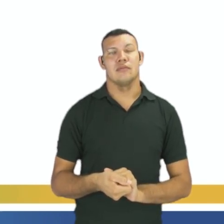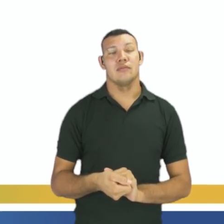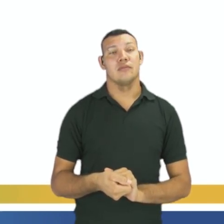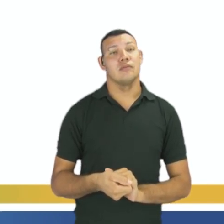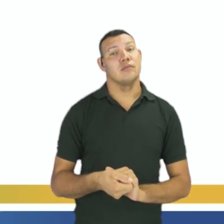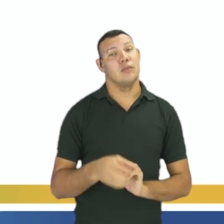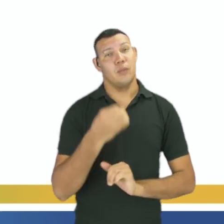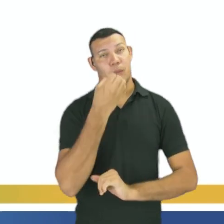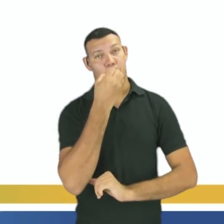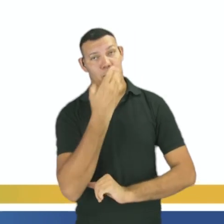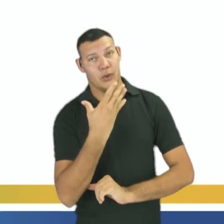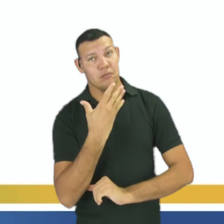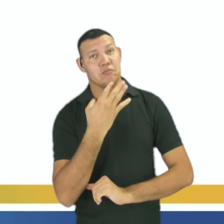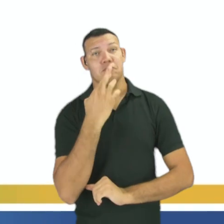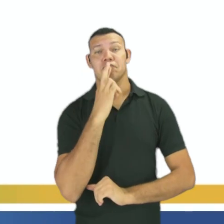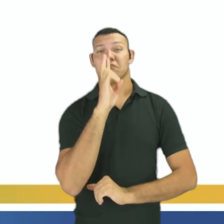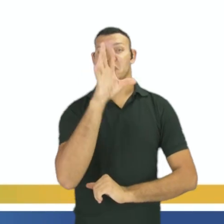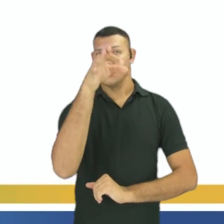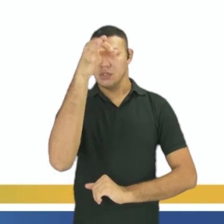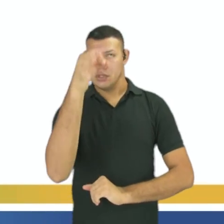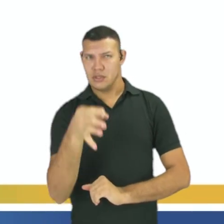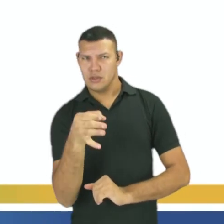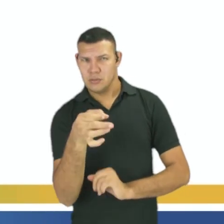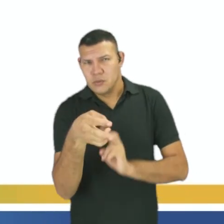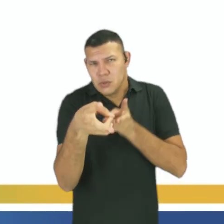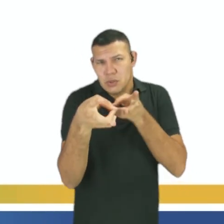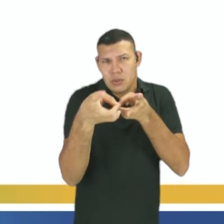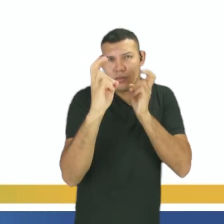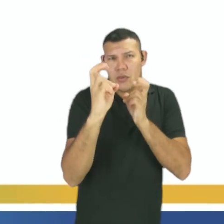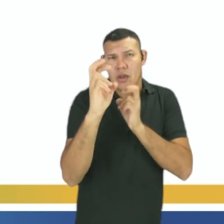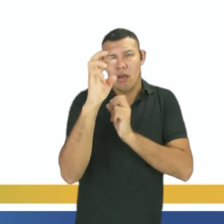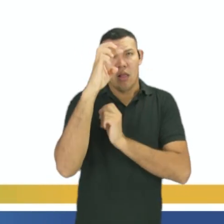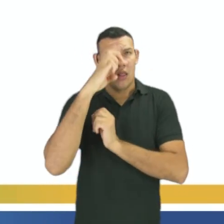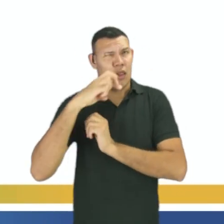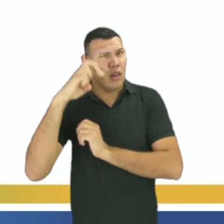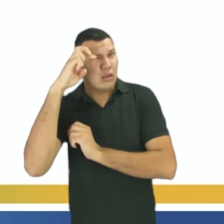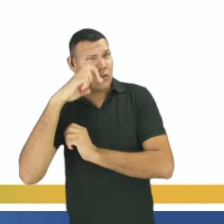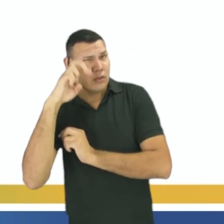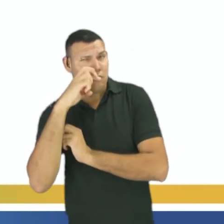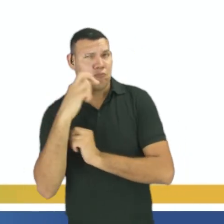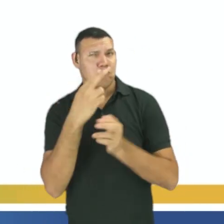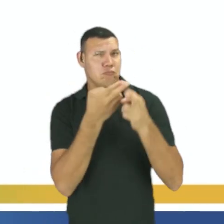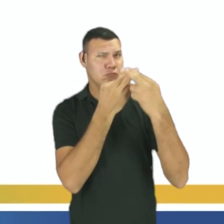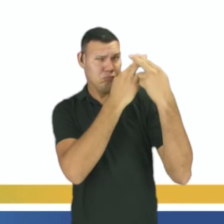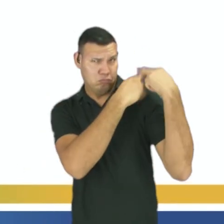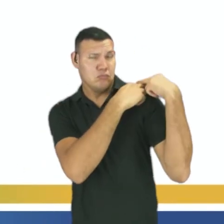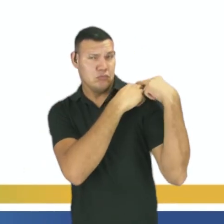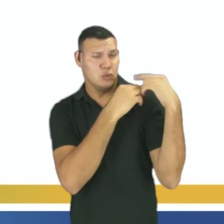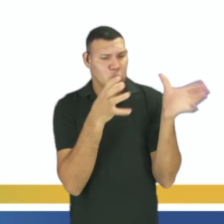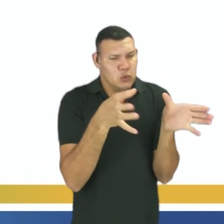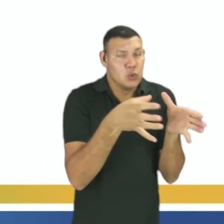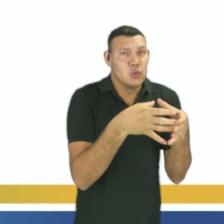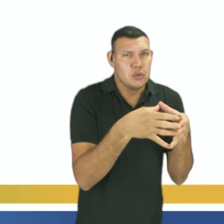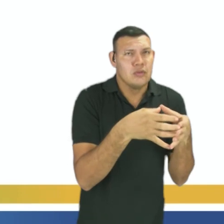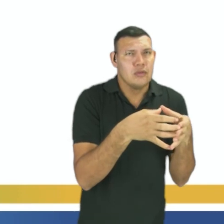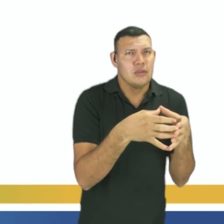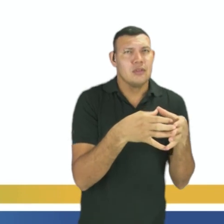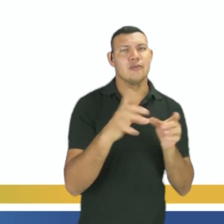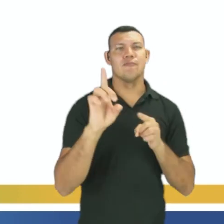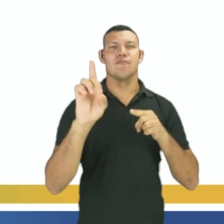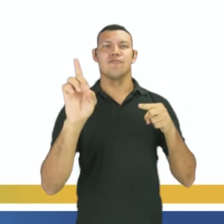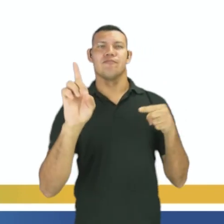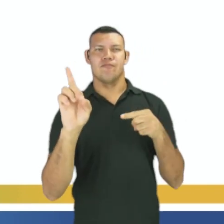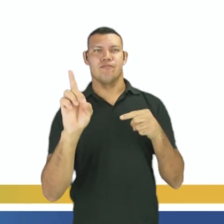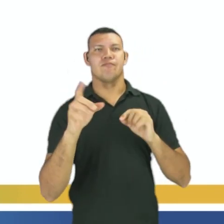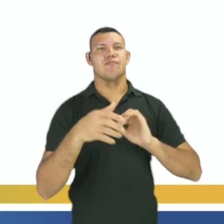Bem, a alternativa correta, pessoal, se você perceber, observando a função orgânica, você vai ver que a alternativa é a